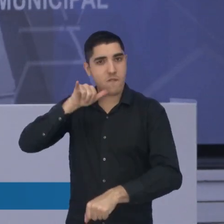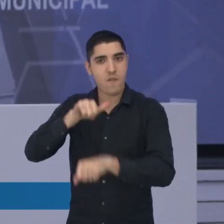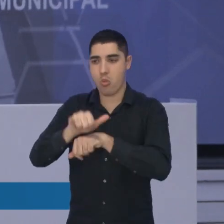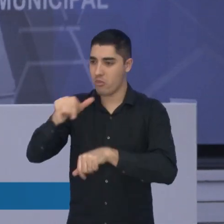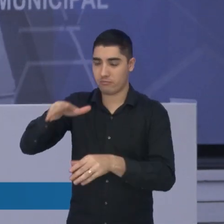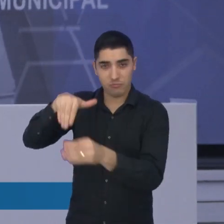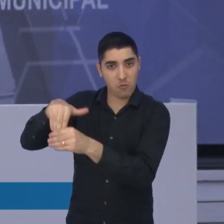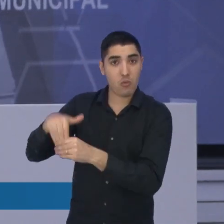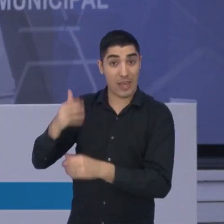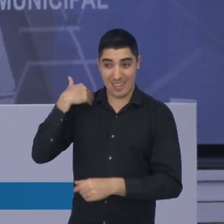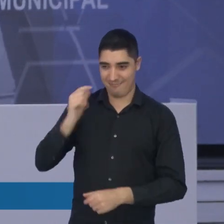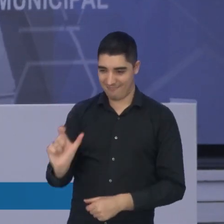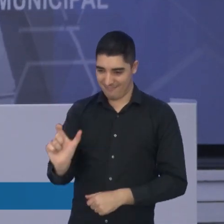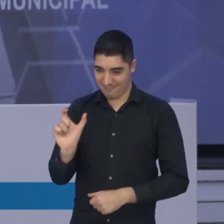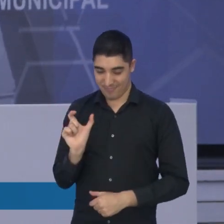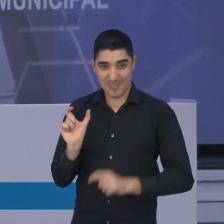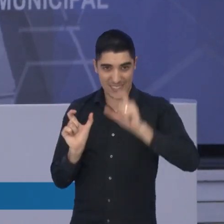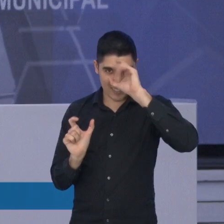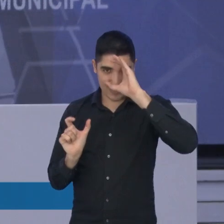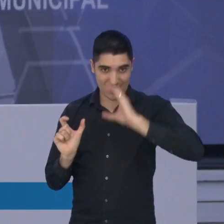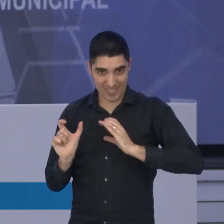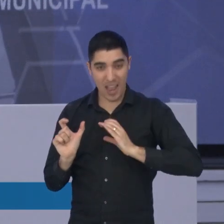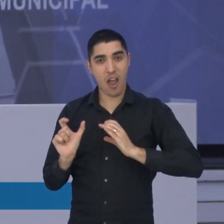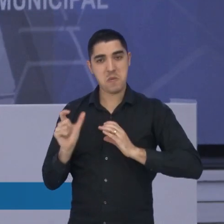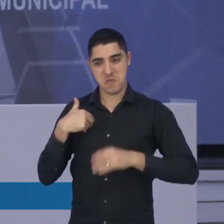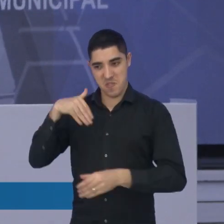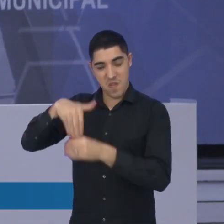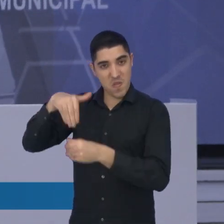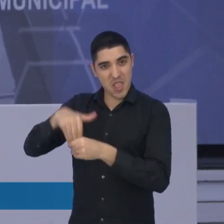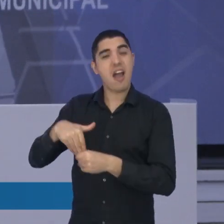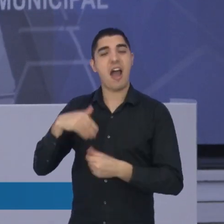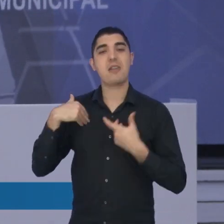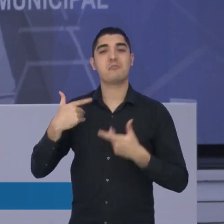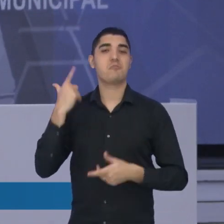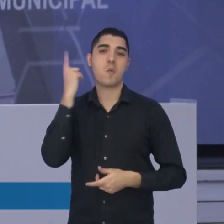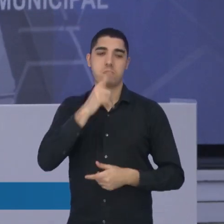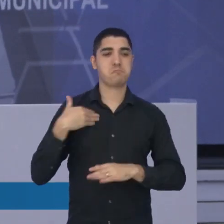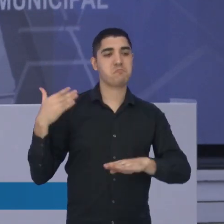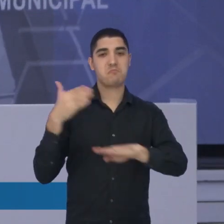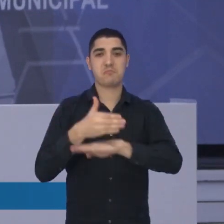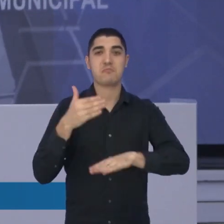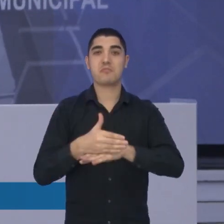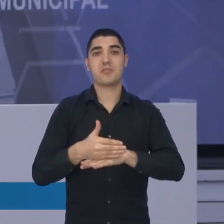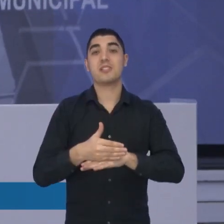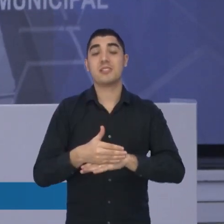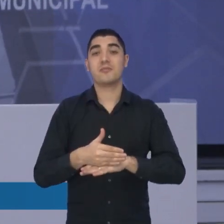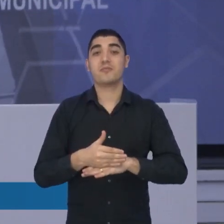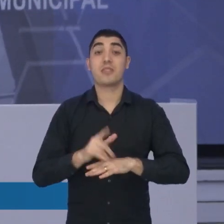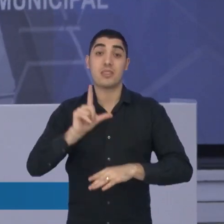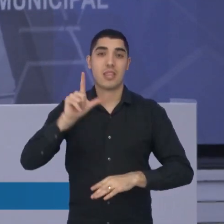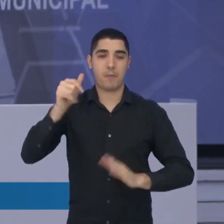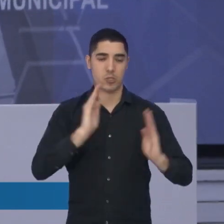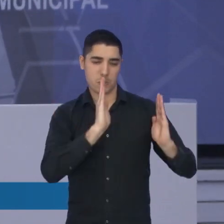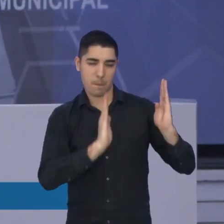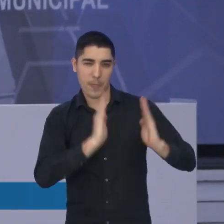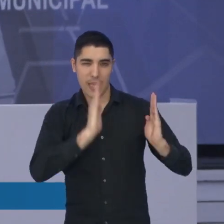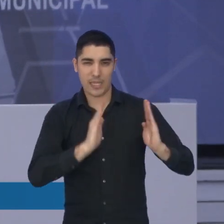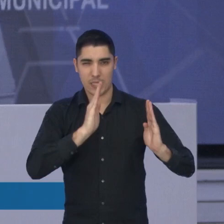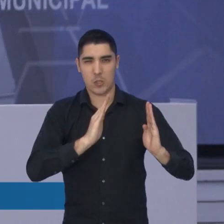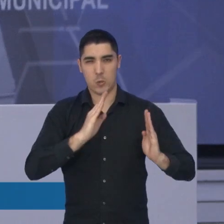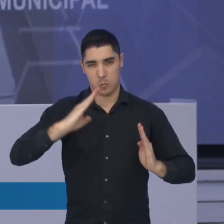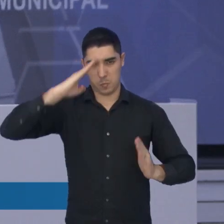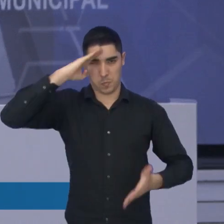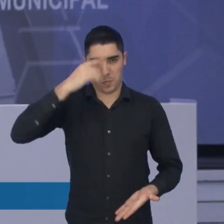desde que tirei meu título de eleitor aos 16 anos para a primeira eleição direta para presidente após a ditadura. E após conhecer um pouco